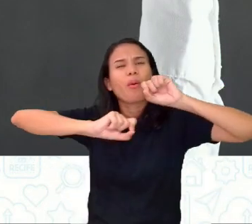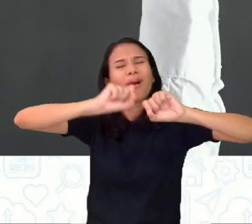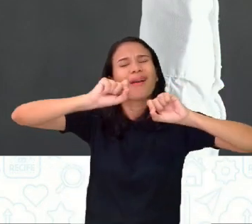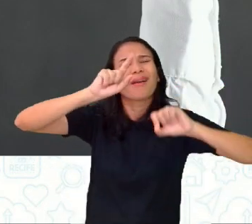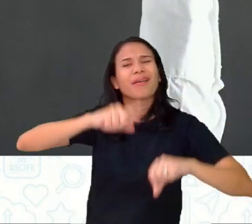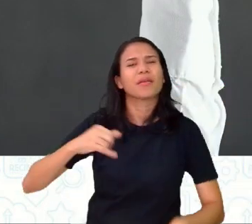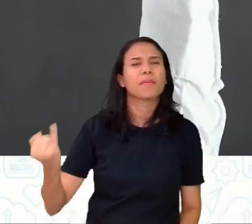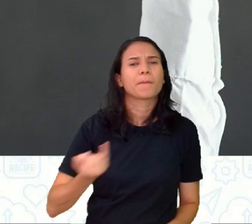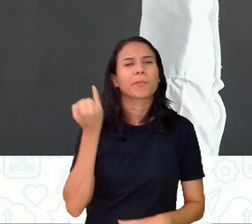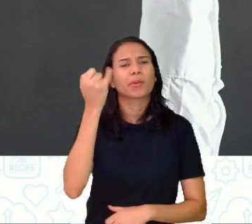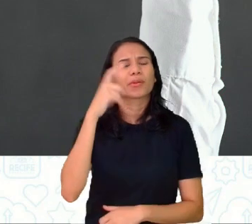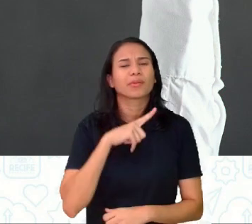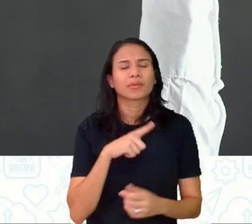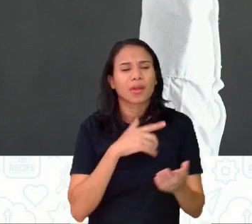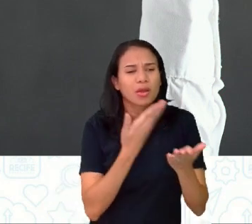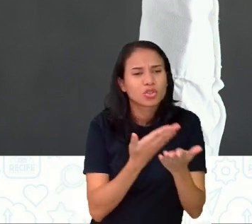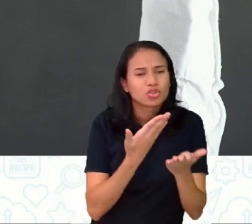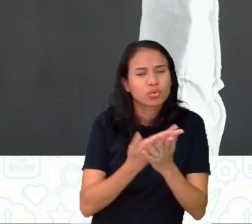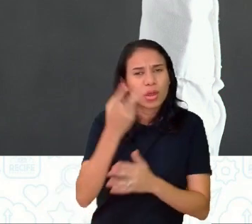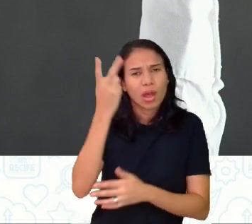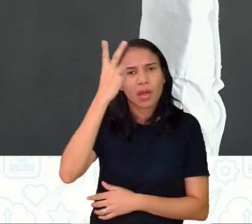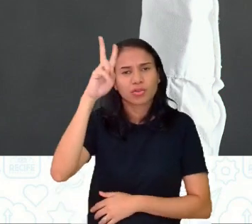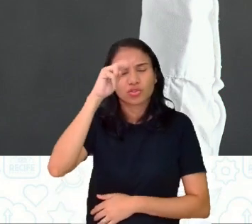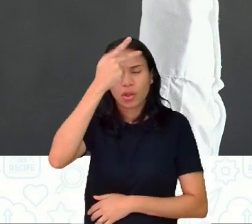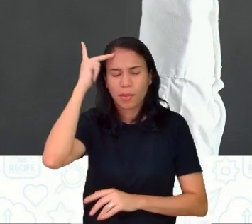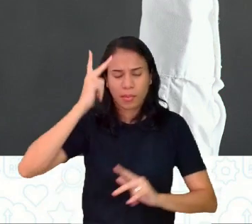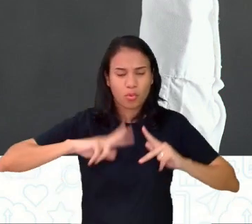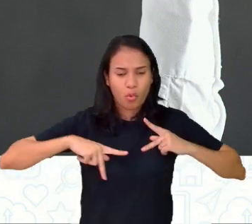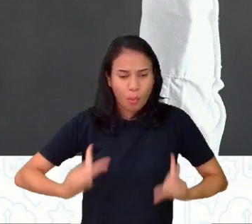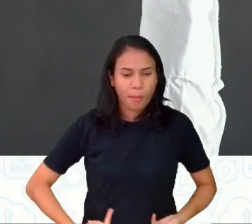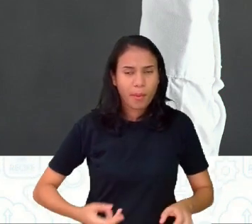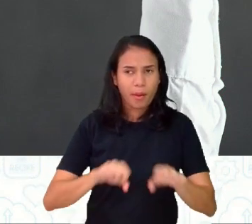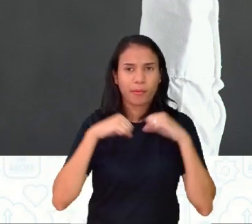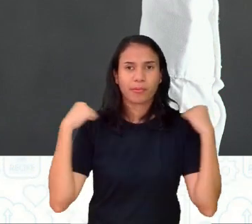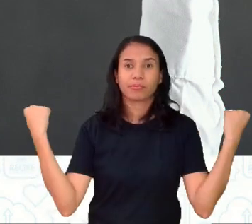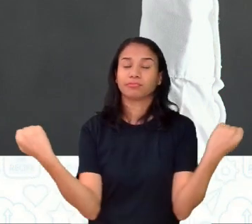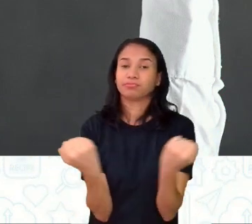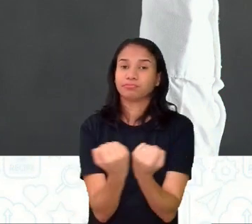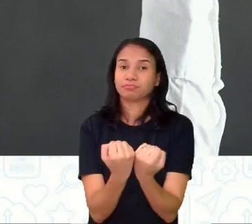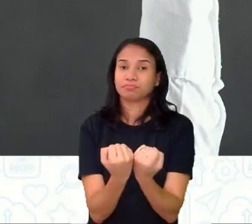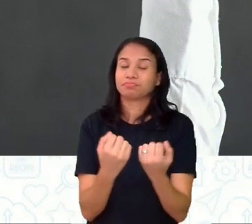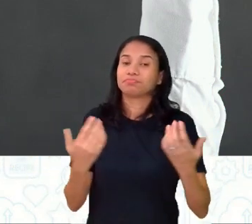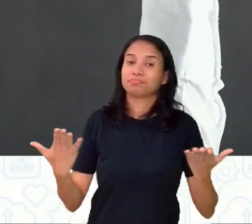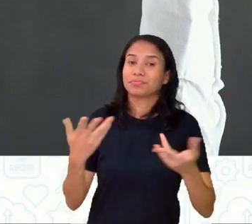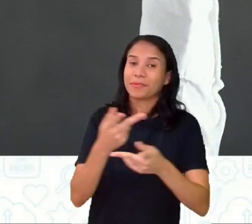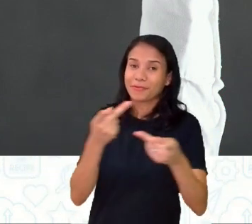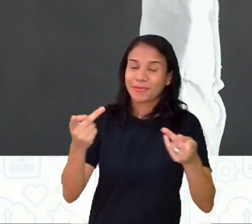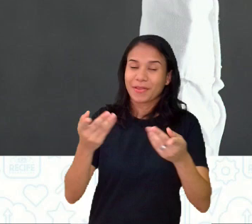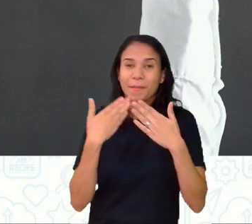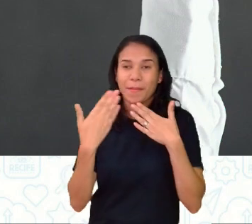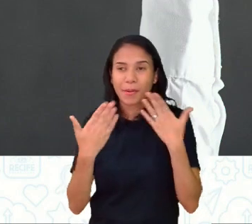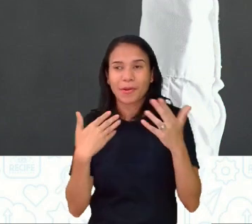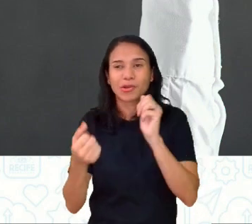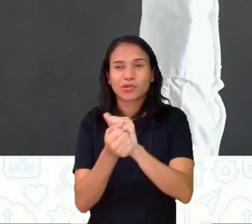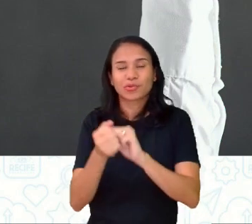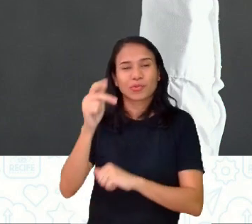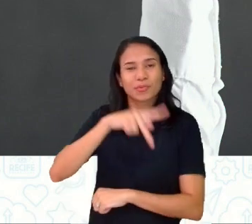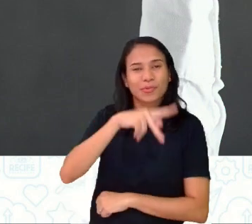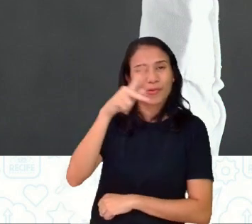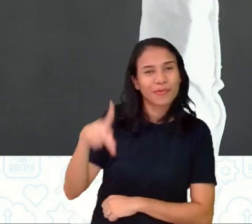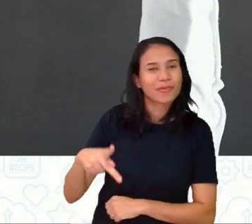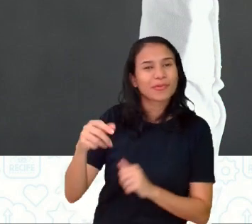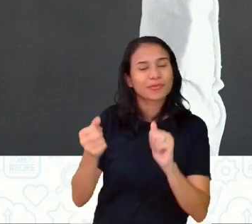a importância do estudo da história para o ser humano e para a sociedade? Fica aí para vocês dialogarem com seus professores, com